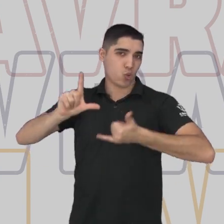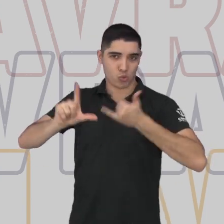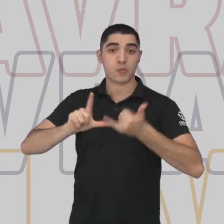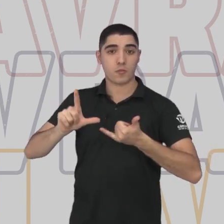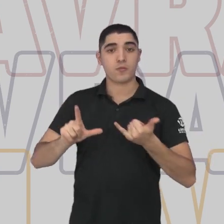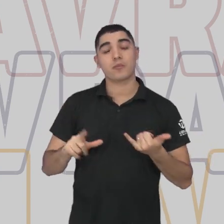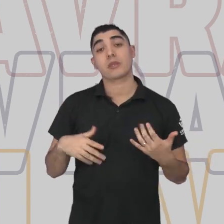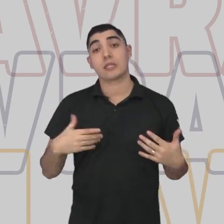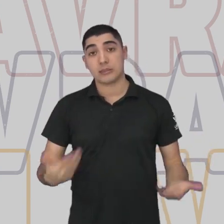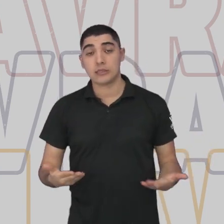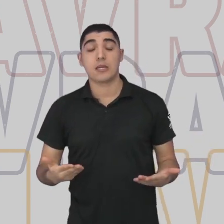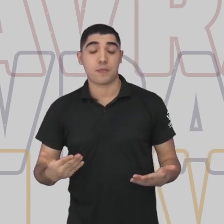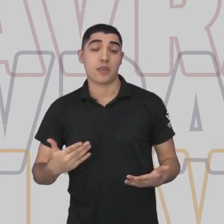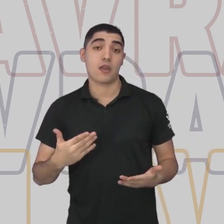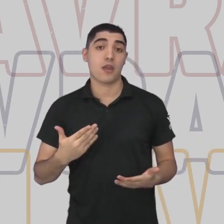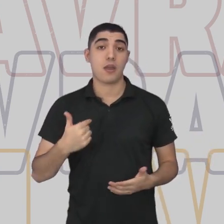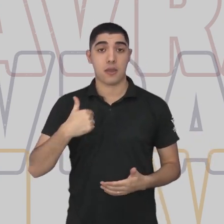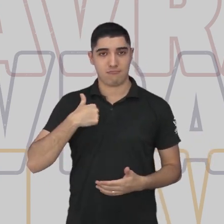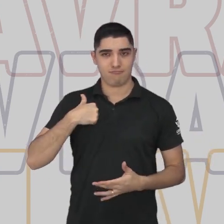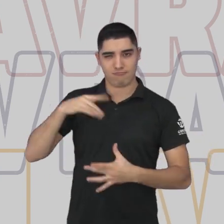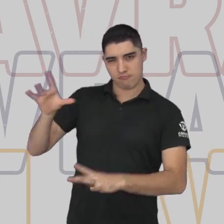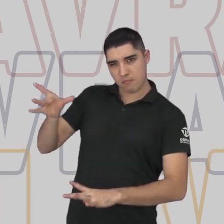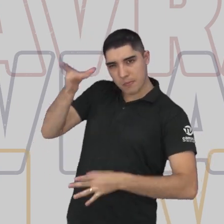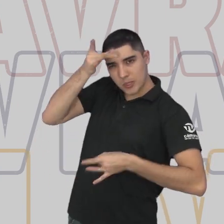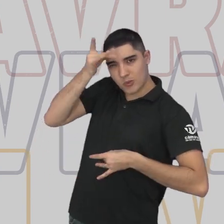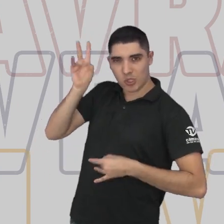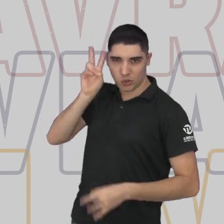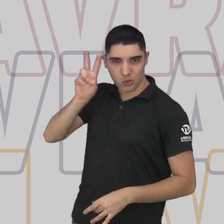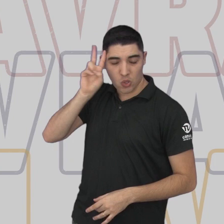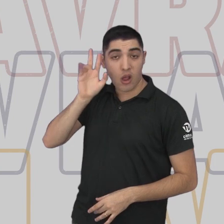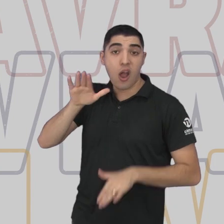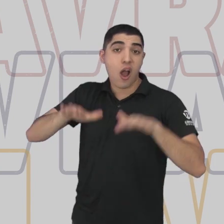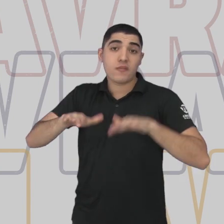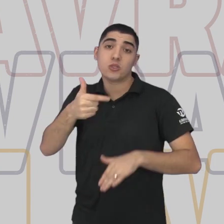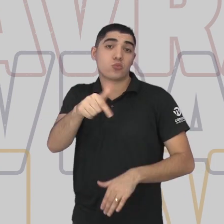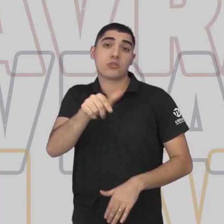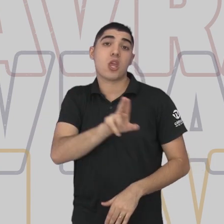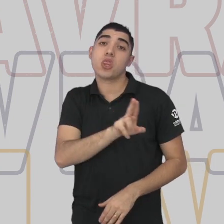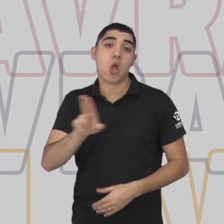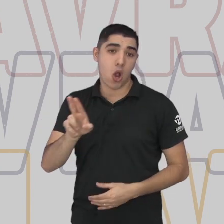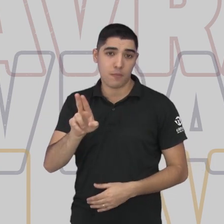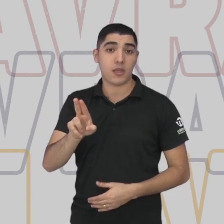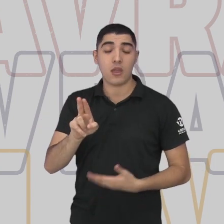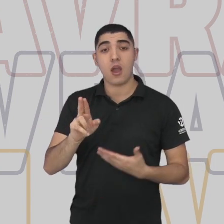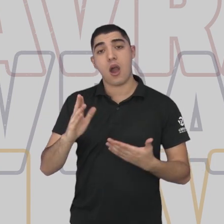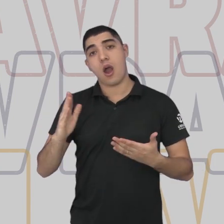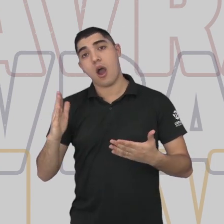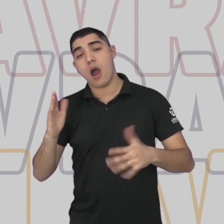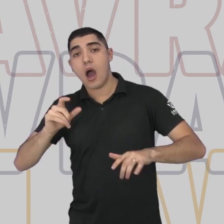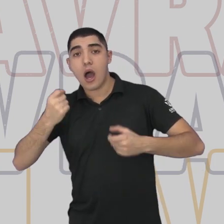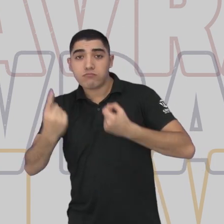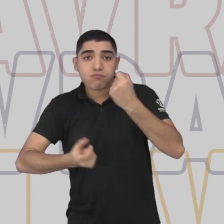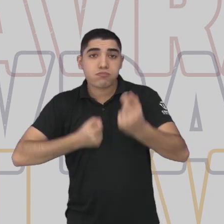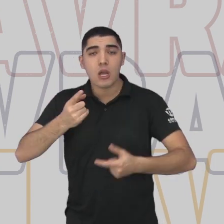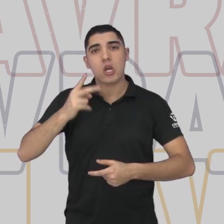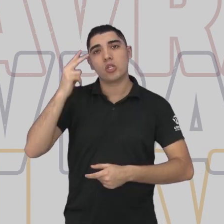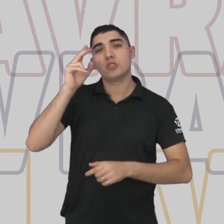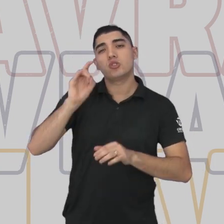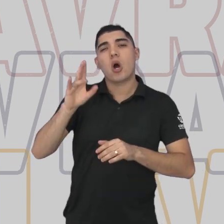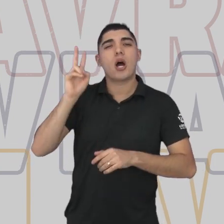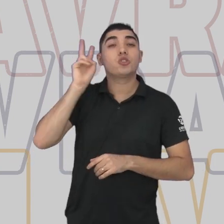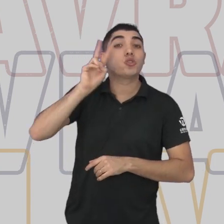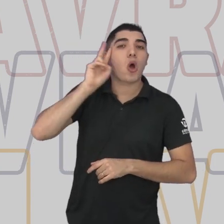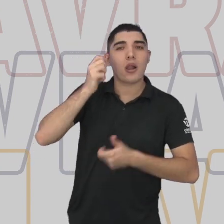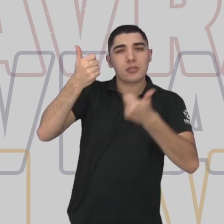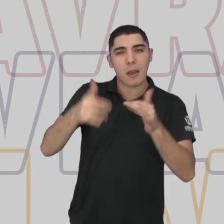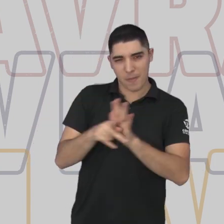né? E como o meu personagem às vezes não tem um nome específico, a gente acaba contando a história do sonho de